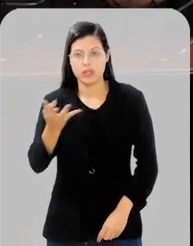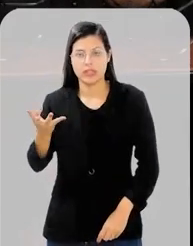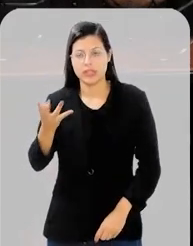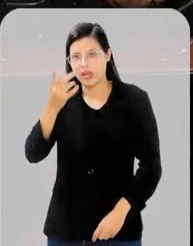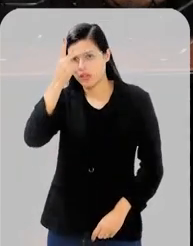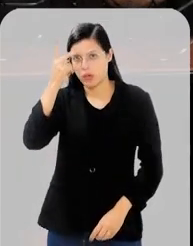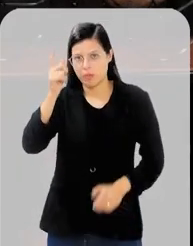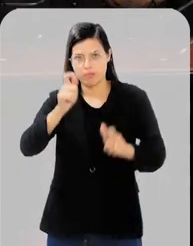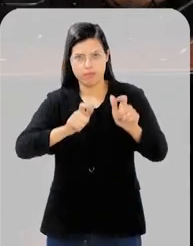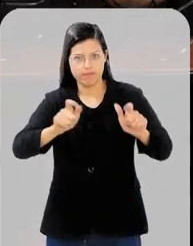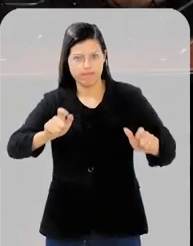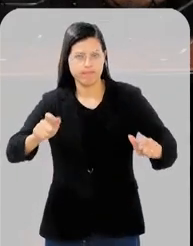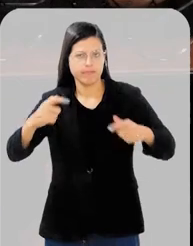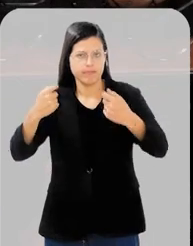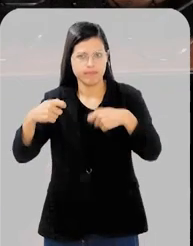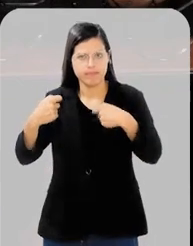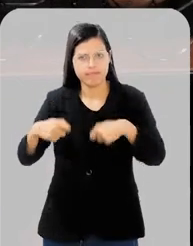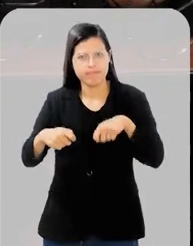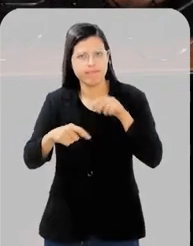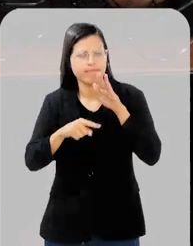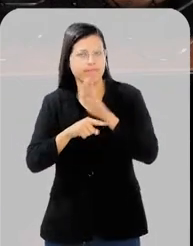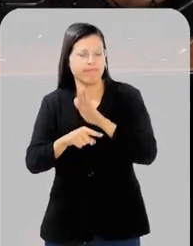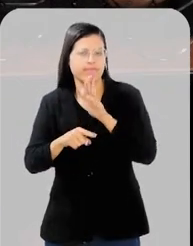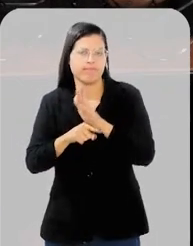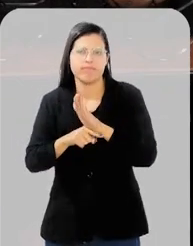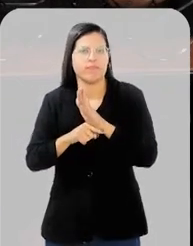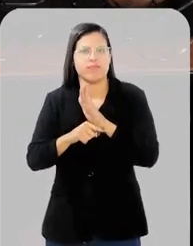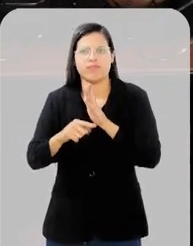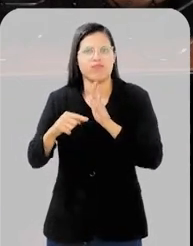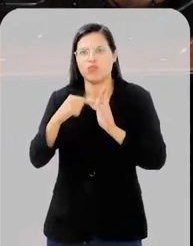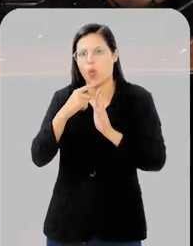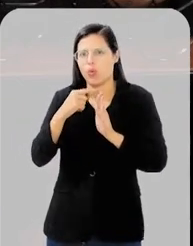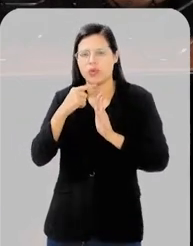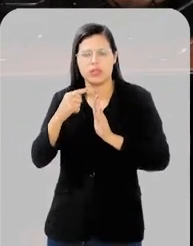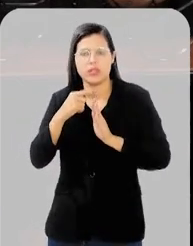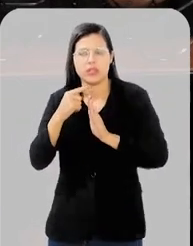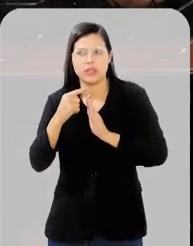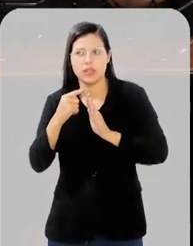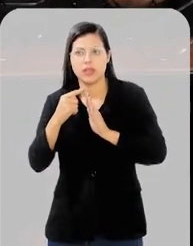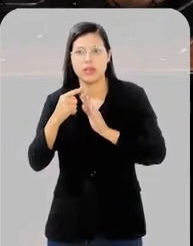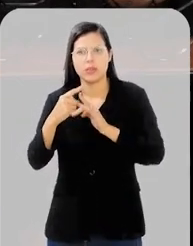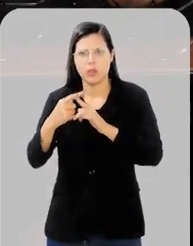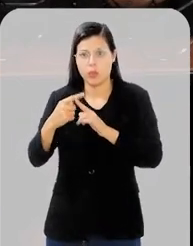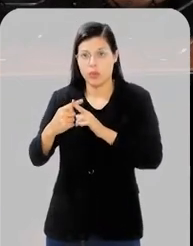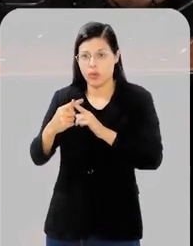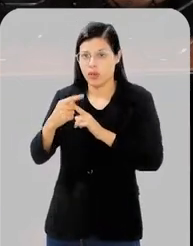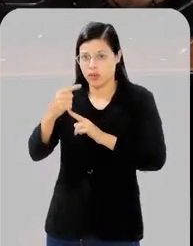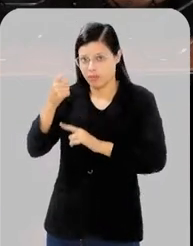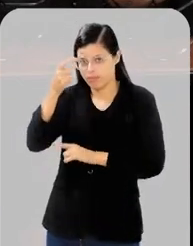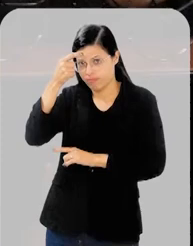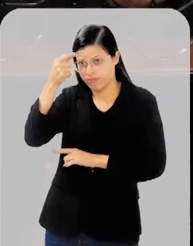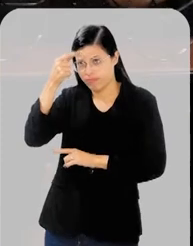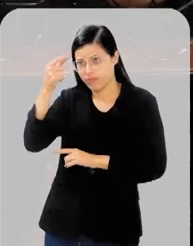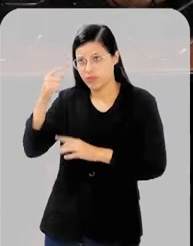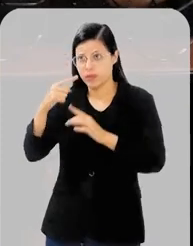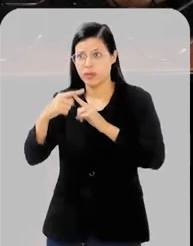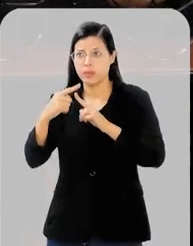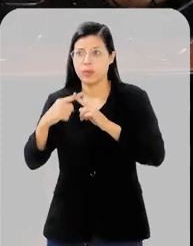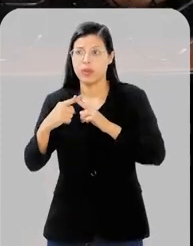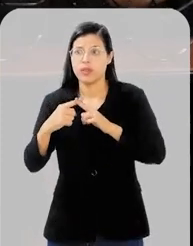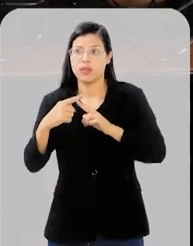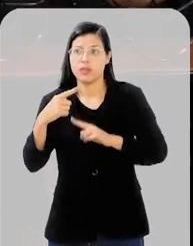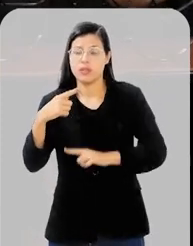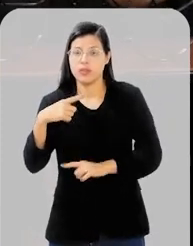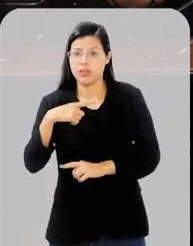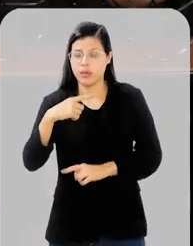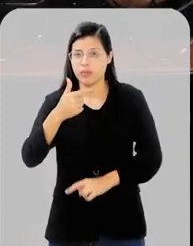pessoas que estão precisando de ajuda e não tem por que que nós temos consciência nós somos uma